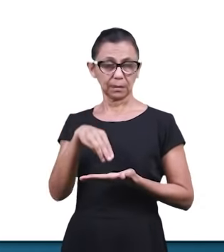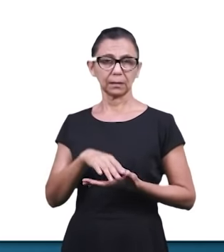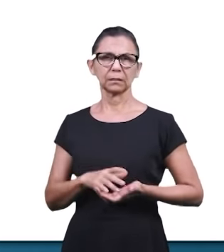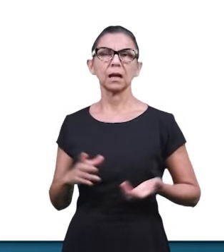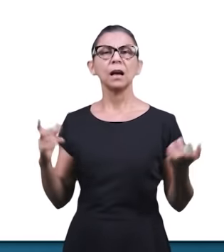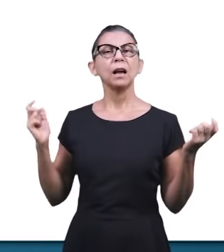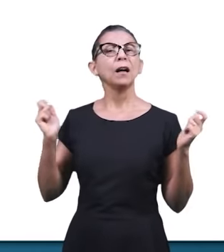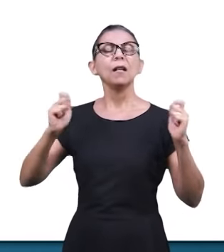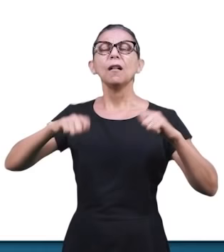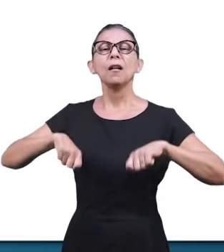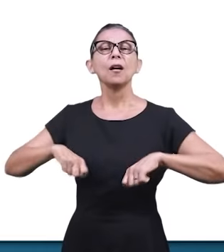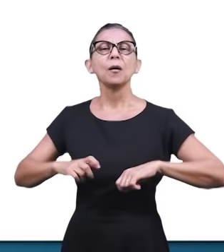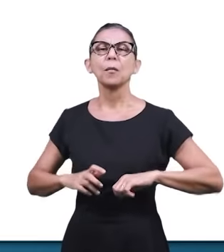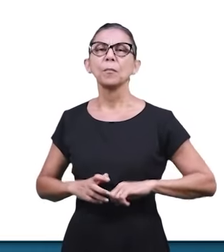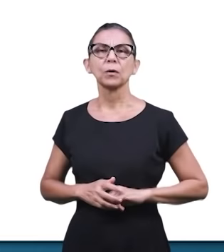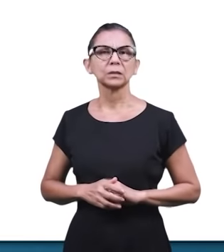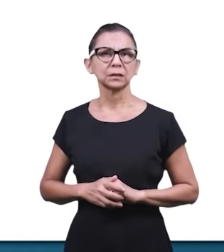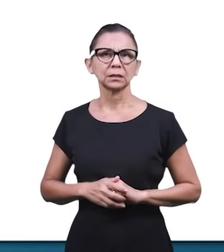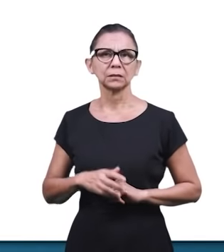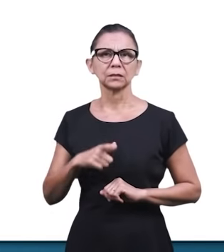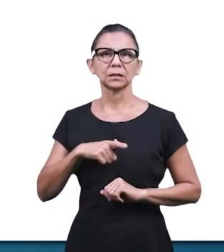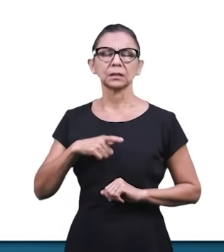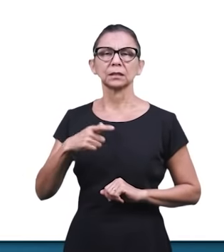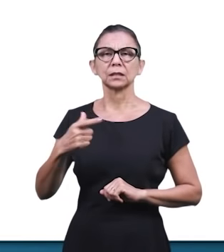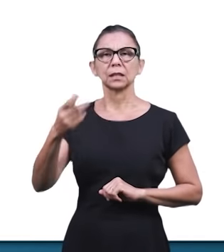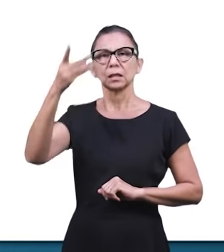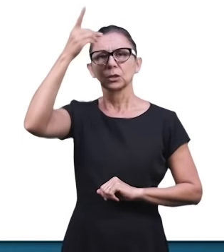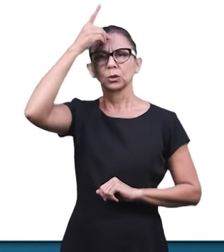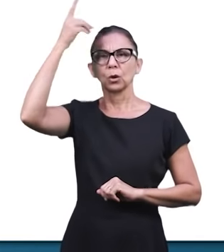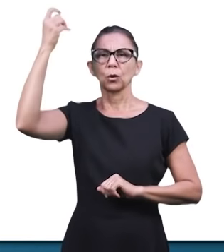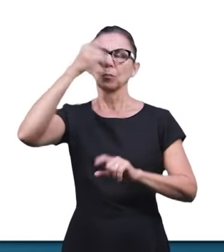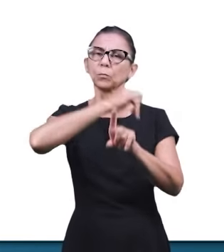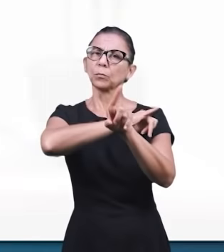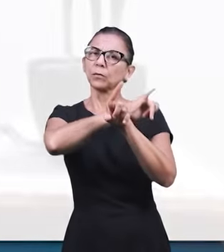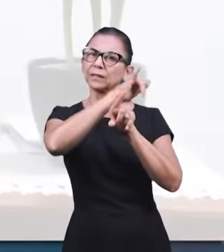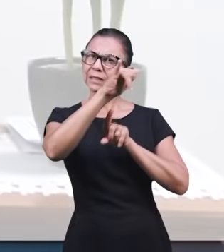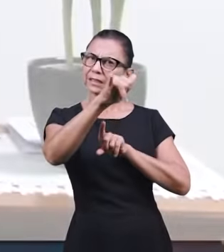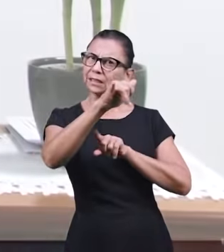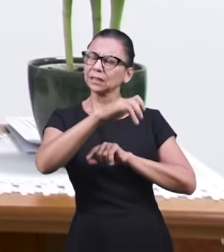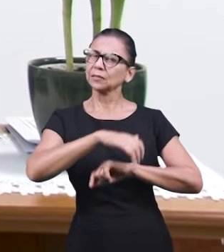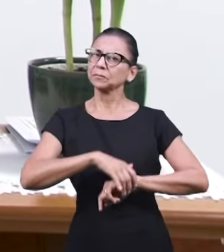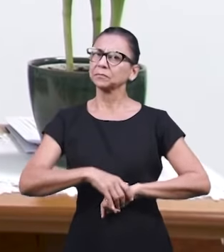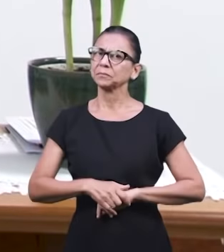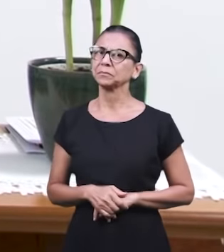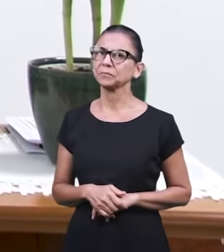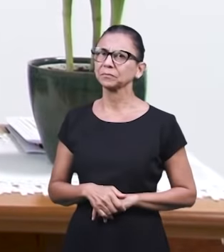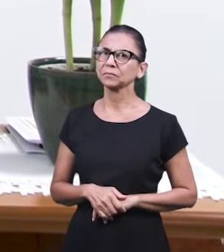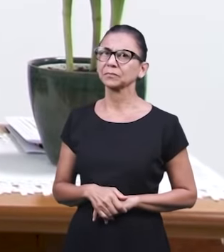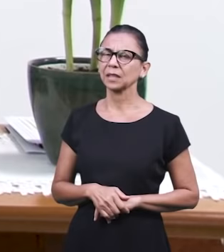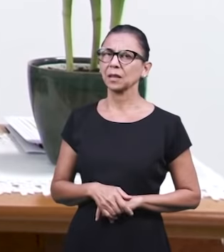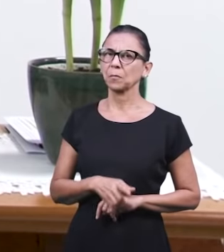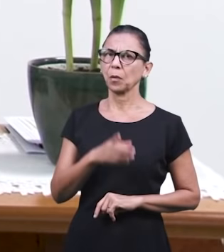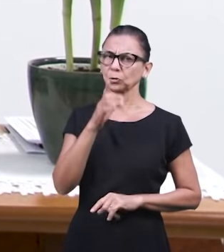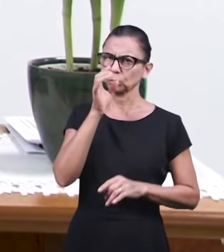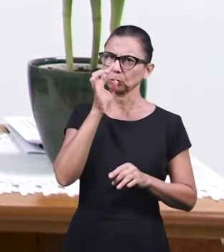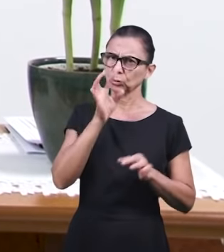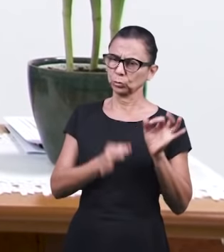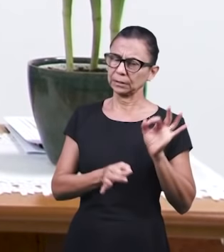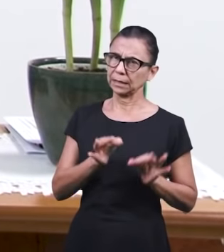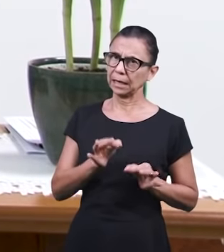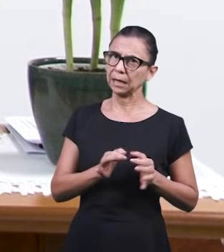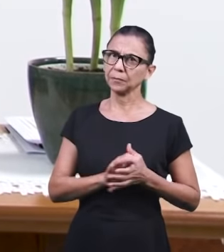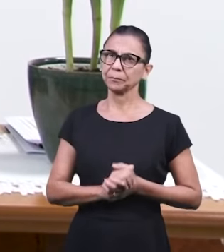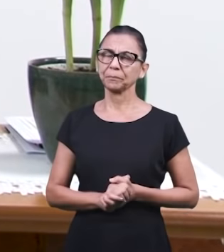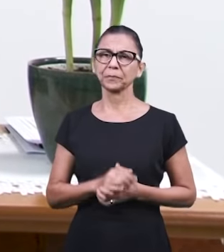em condições de julgar o dom de profecia? Sim ou não? Quem vai responder é Diego Martins, um obreiro